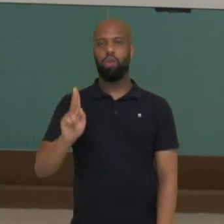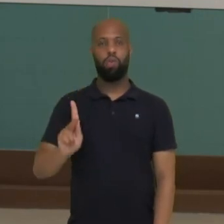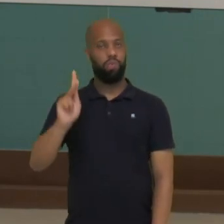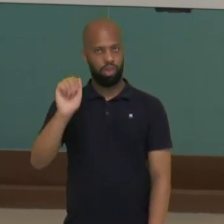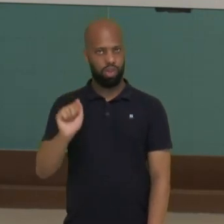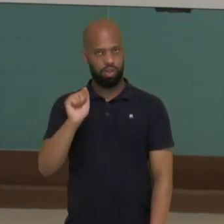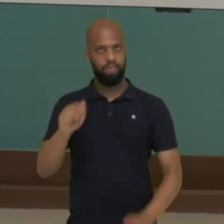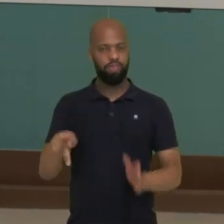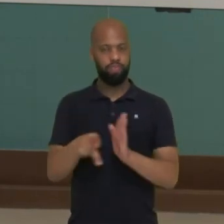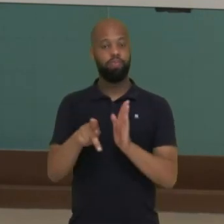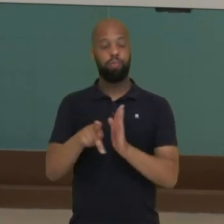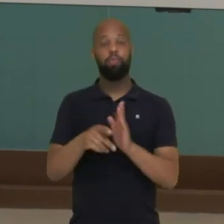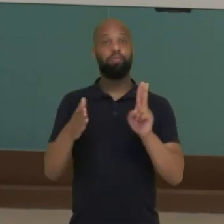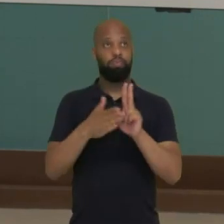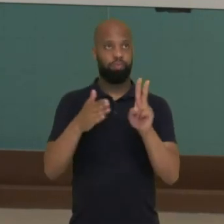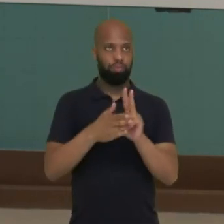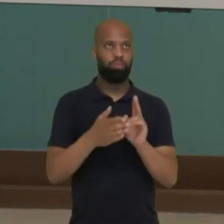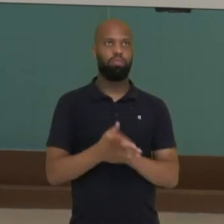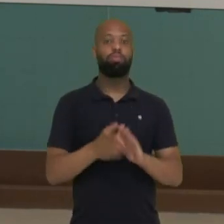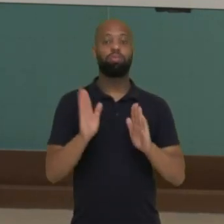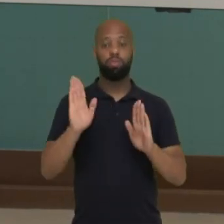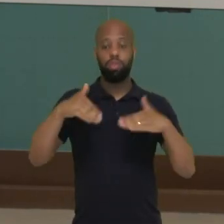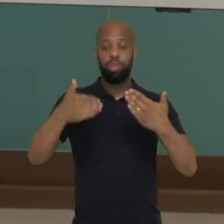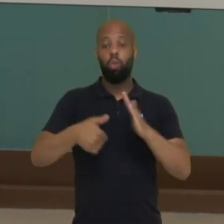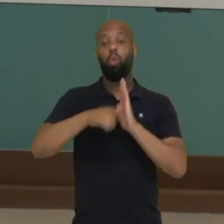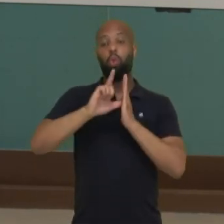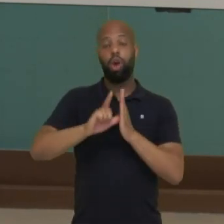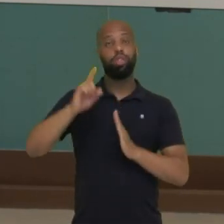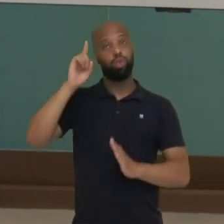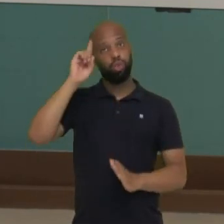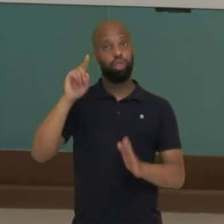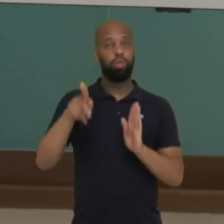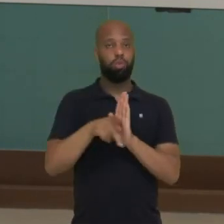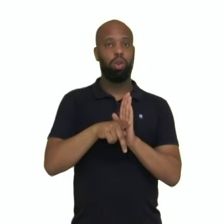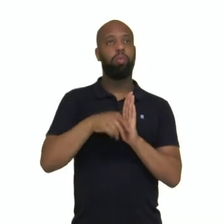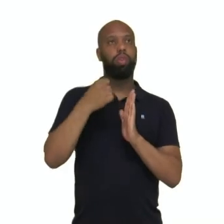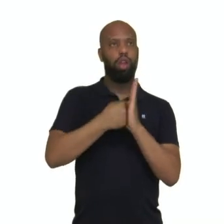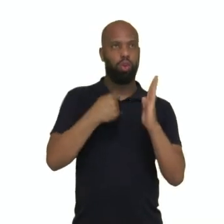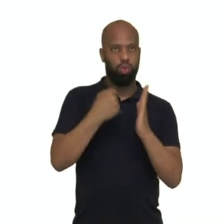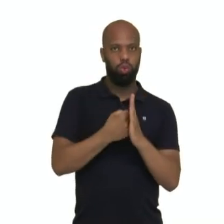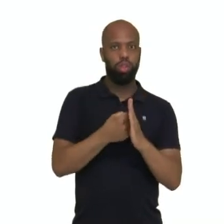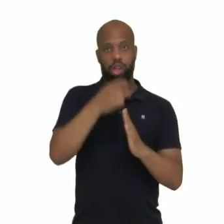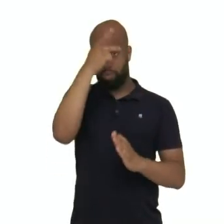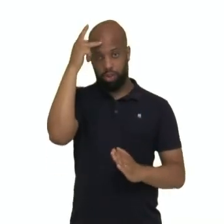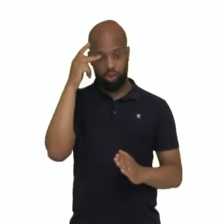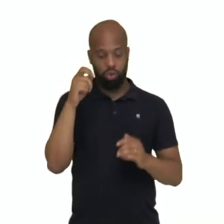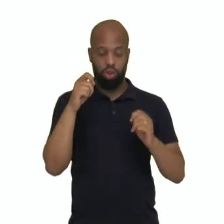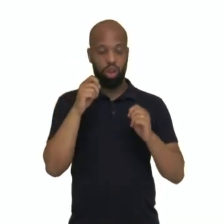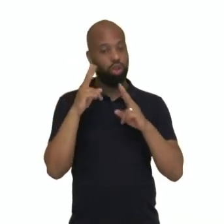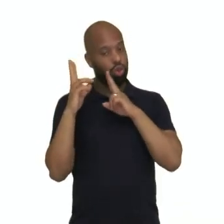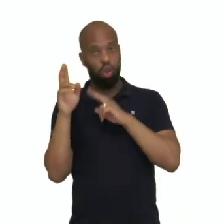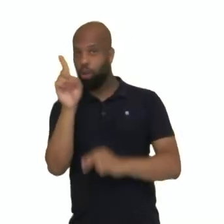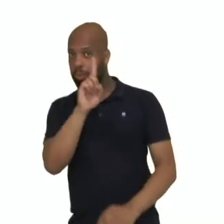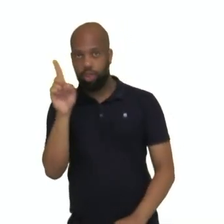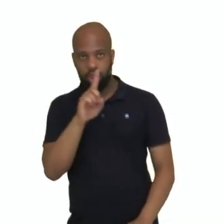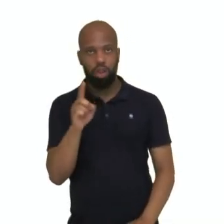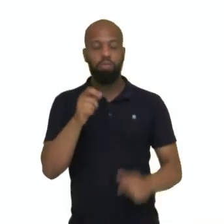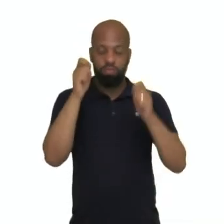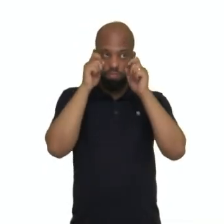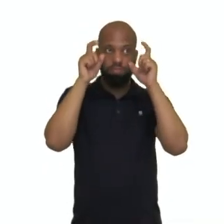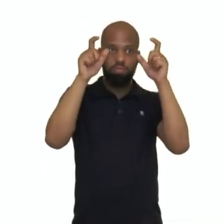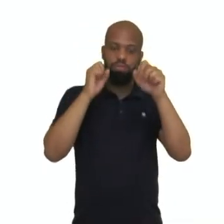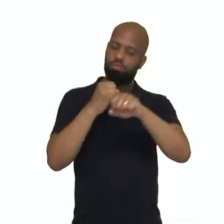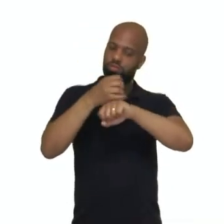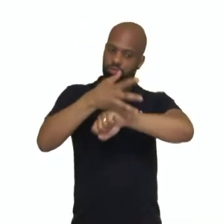Na noite anterior à luta, esses guerreiros, esses moços, permanecem acordados para a preparação. E eles arranham sua pele